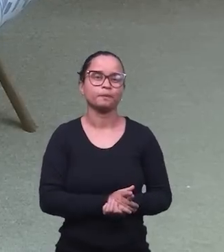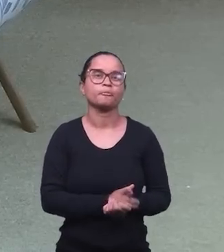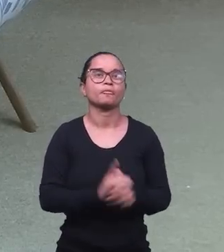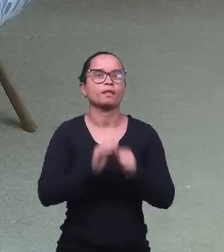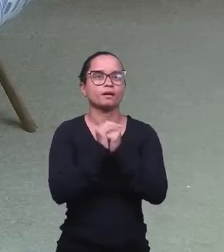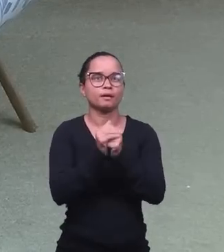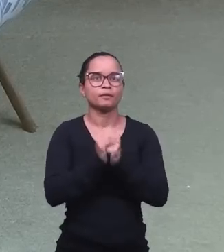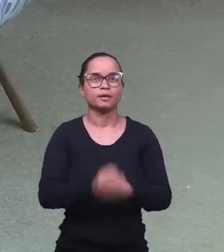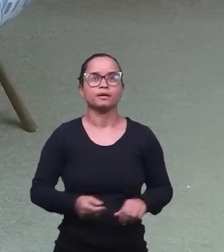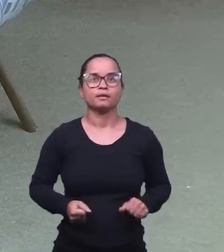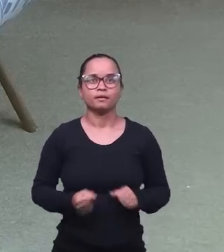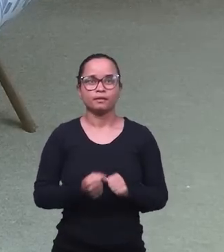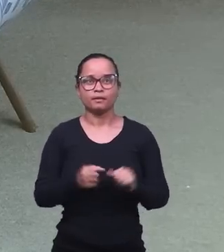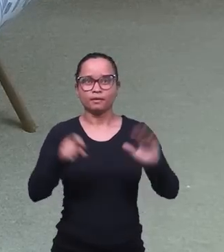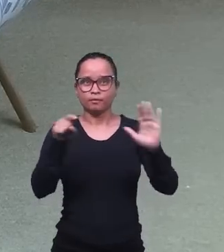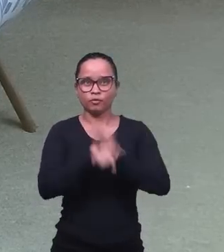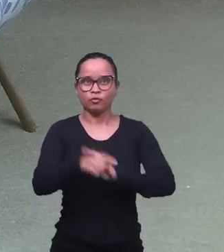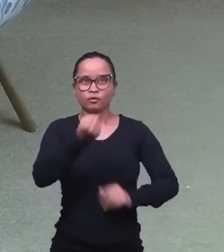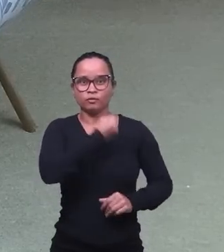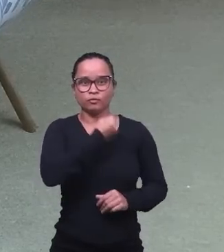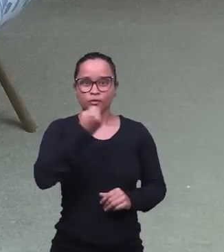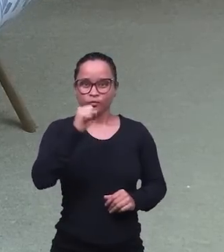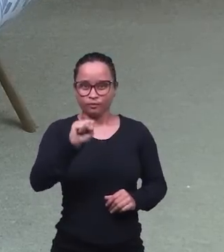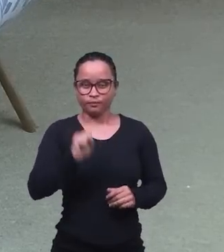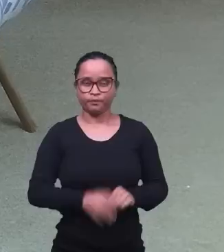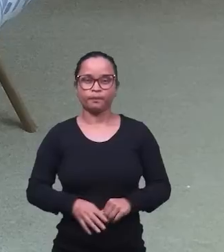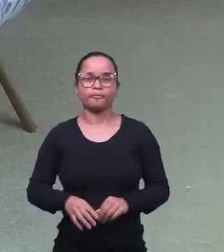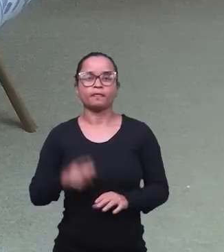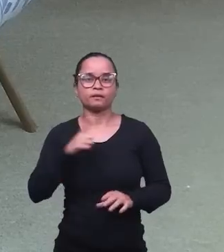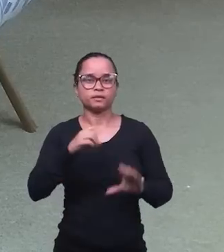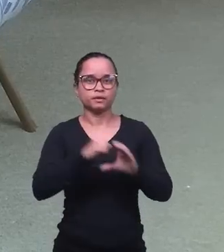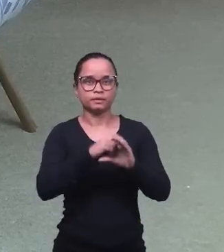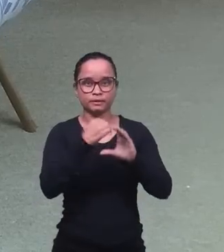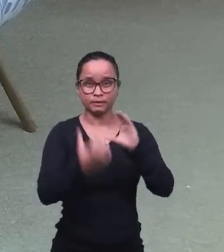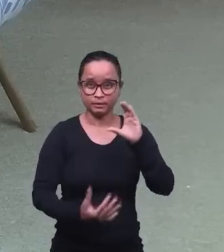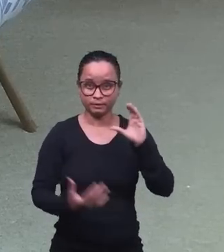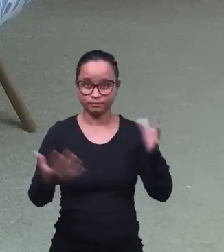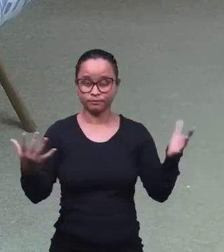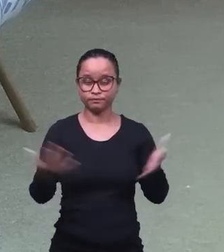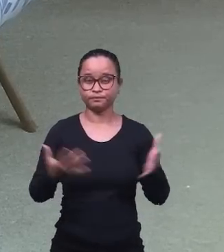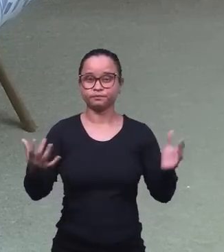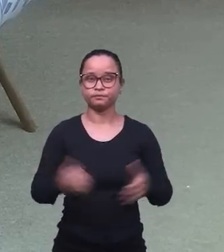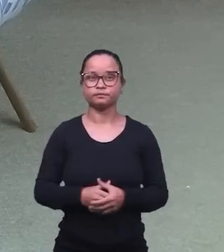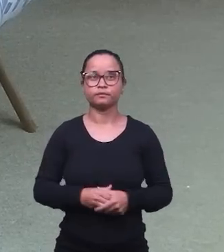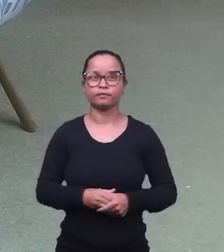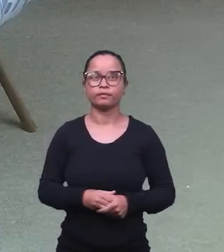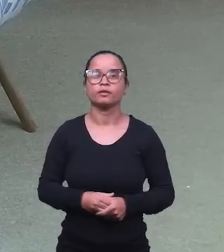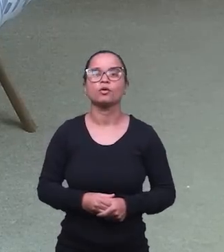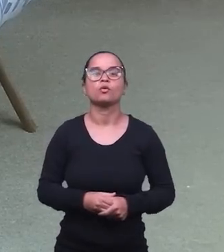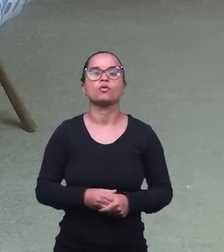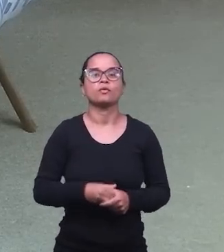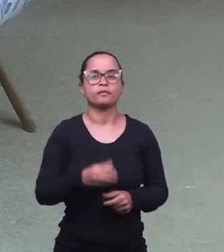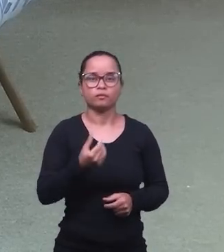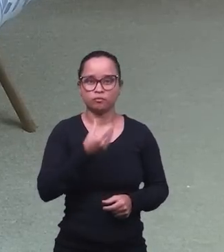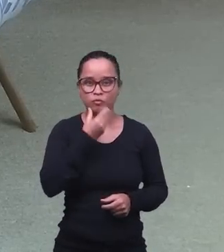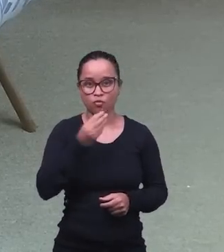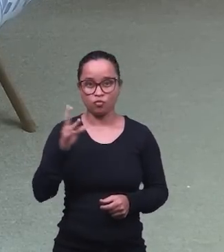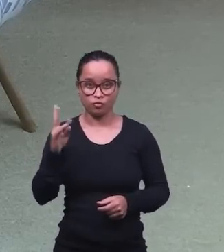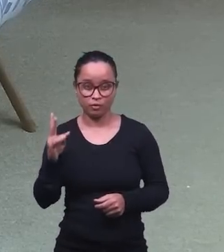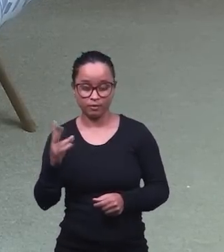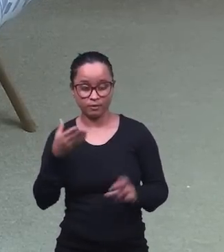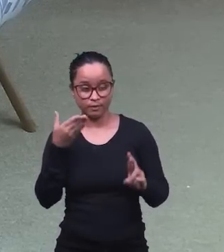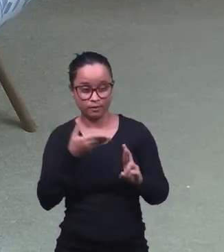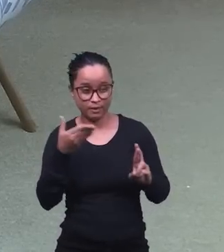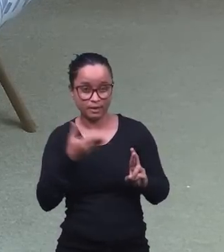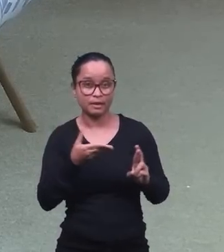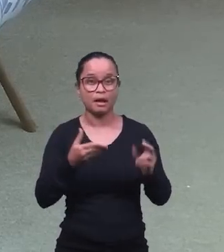bem. A pergunta número 8, né, quando nós olhamos e vemos as características, né, como está na pergunta, o noivo lhe faz a